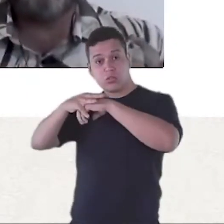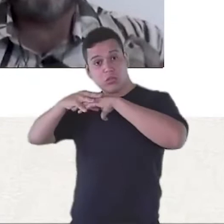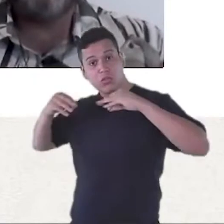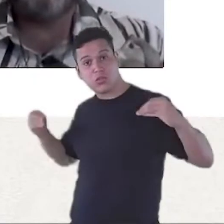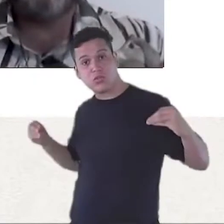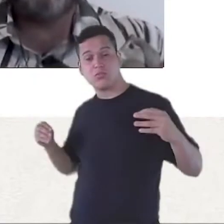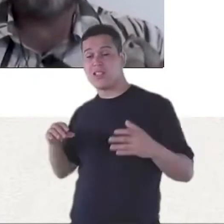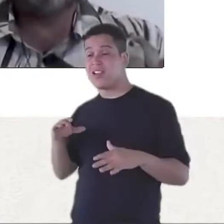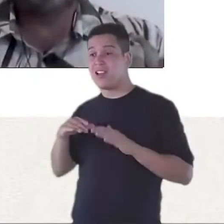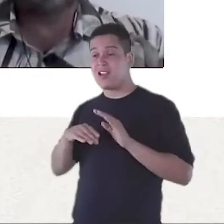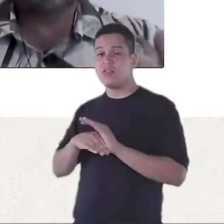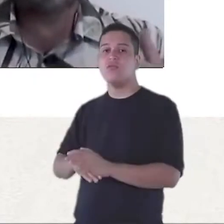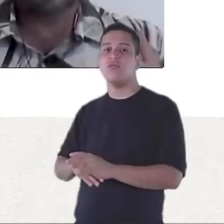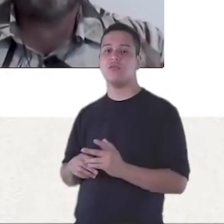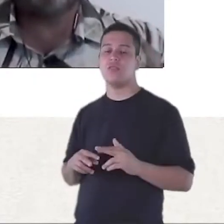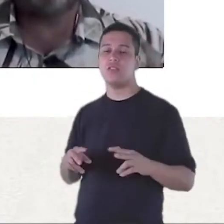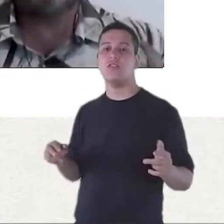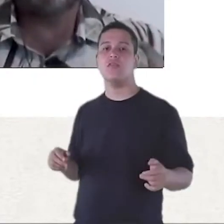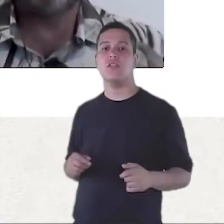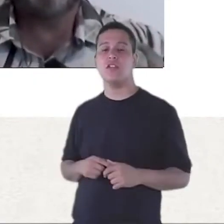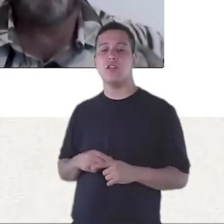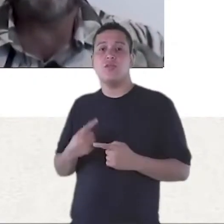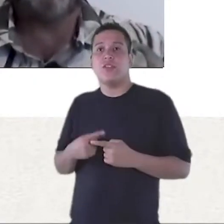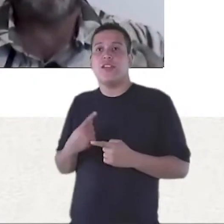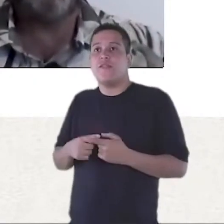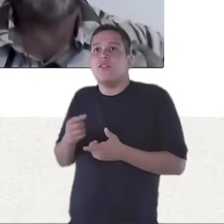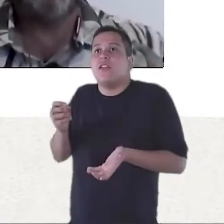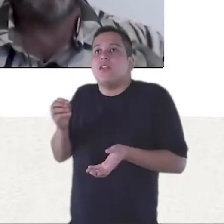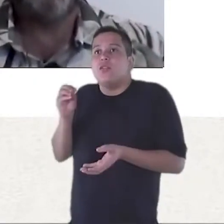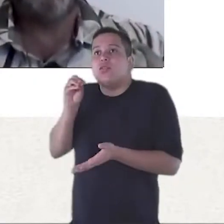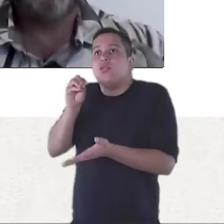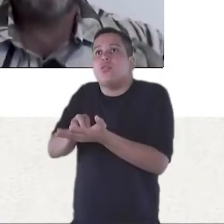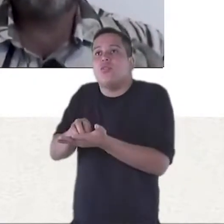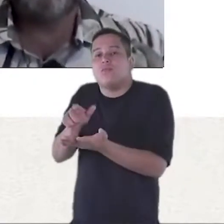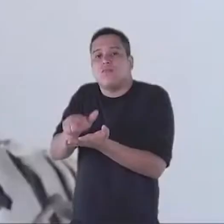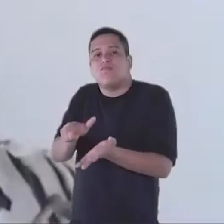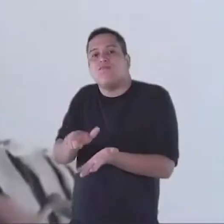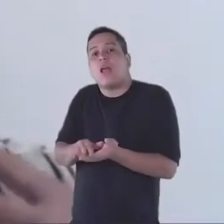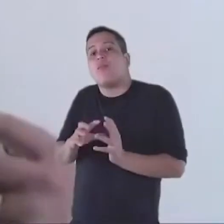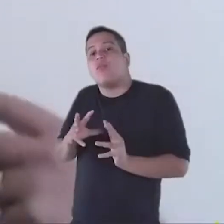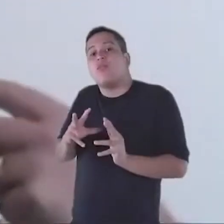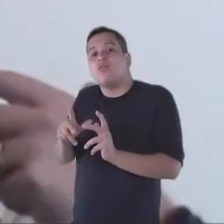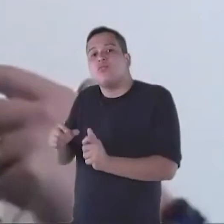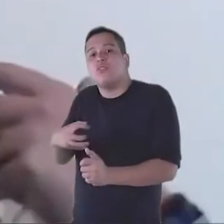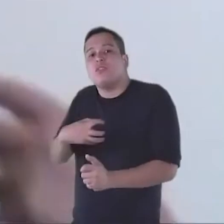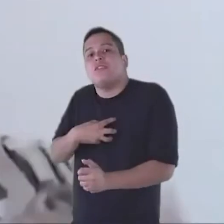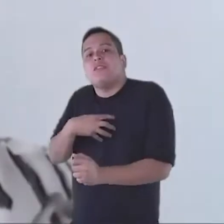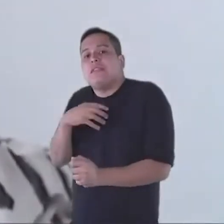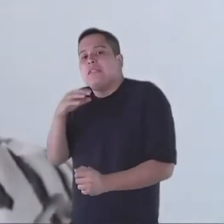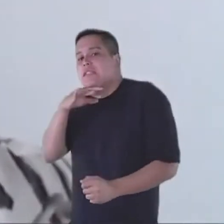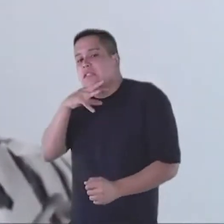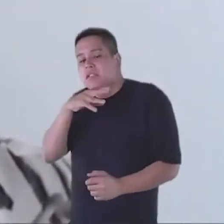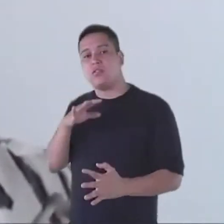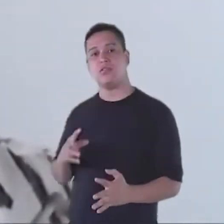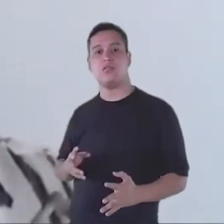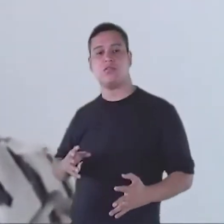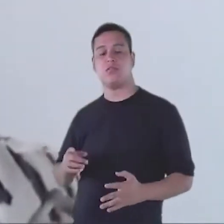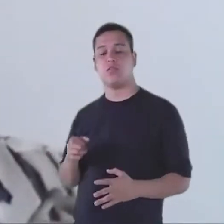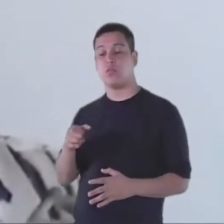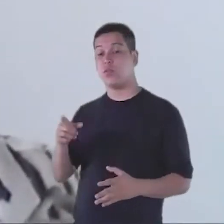no papel aquilo que está trazendo angústia, você